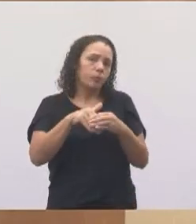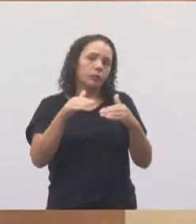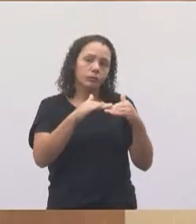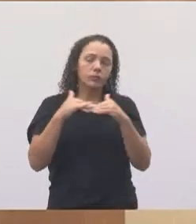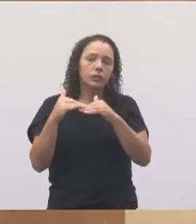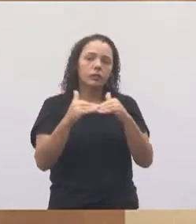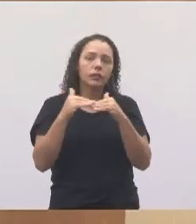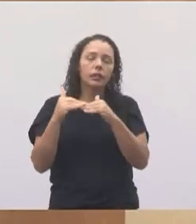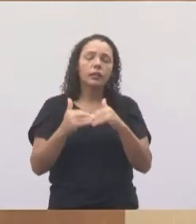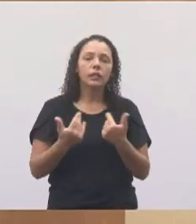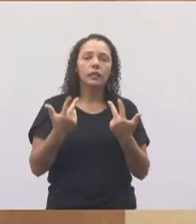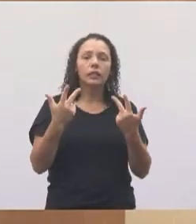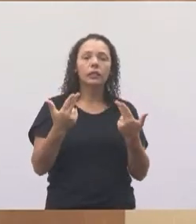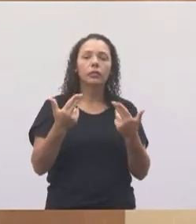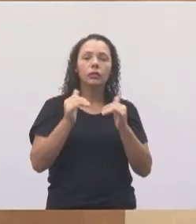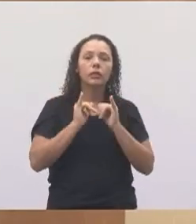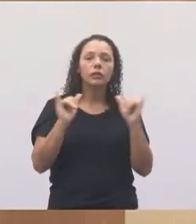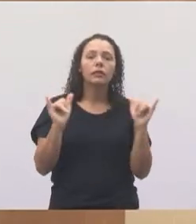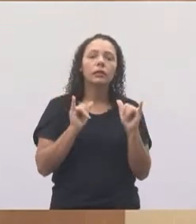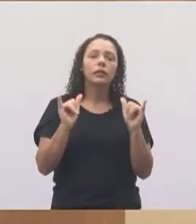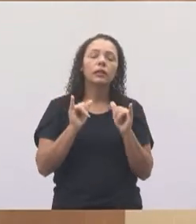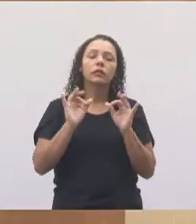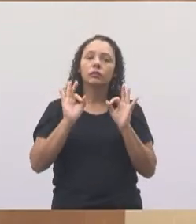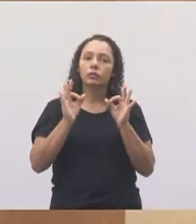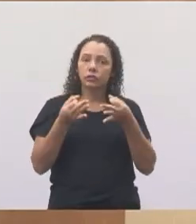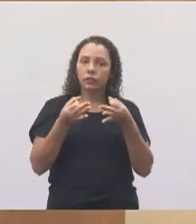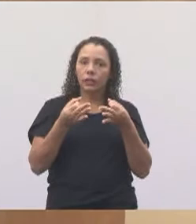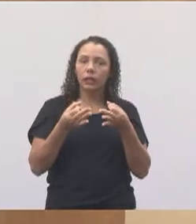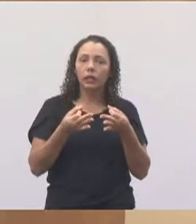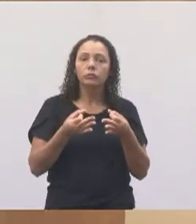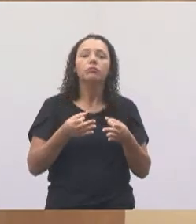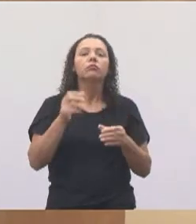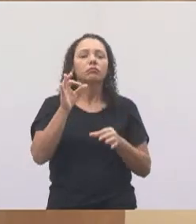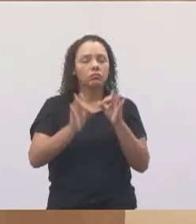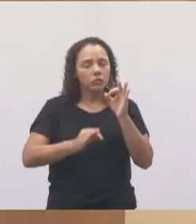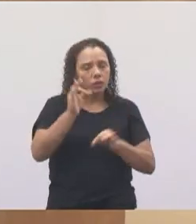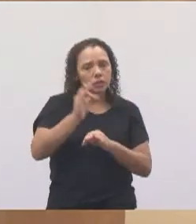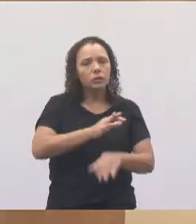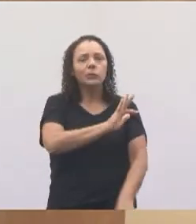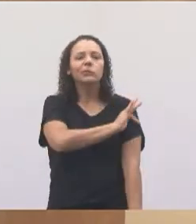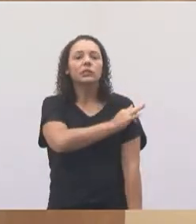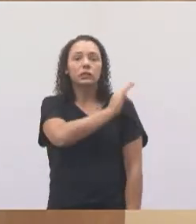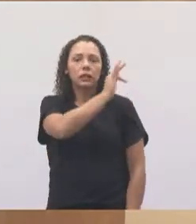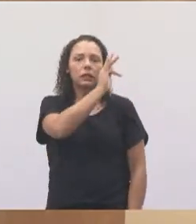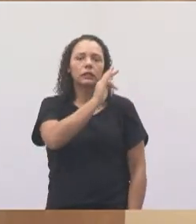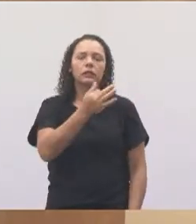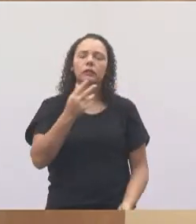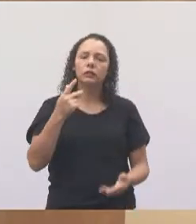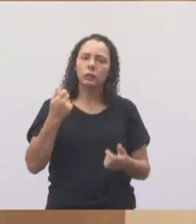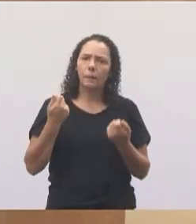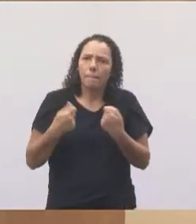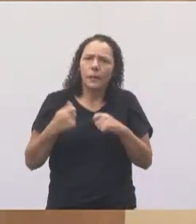Como foi citado, é um projeto técnico que precisa, sim,